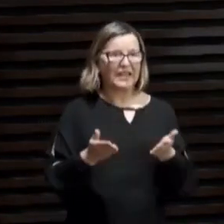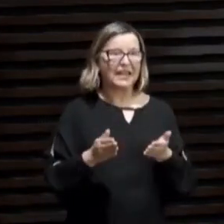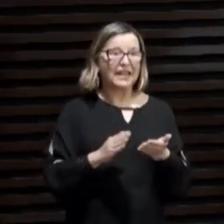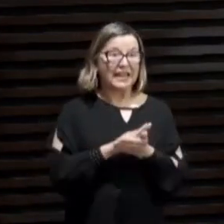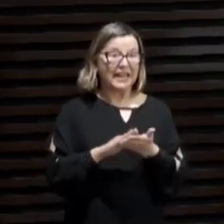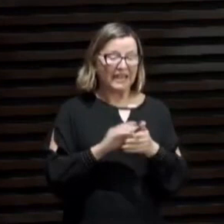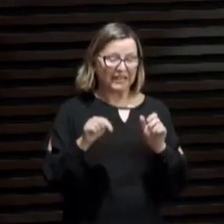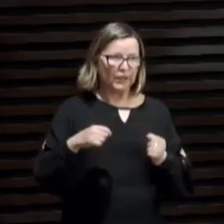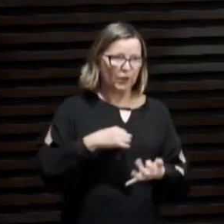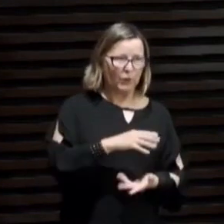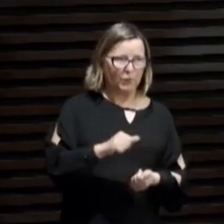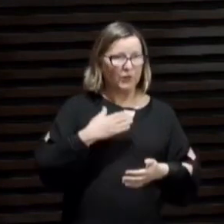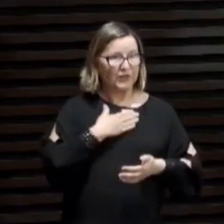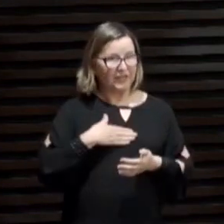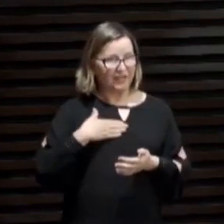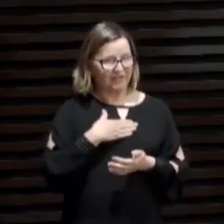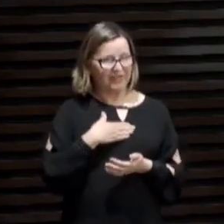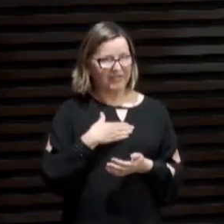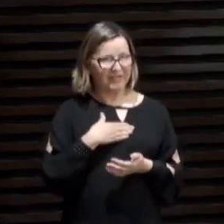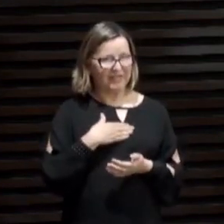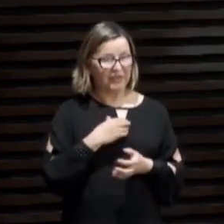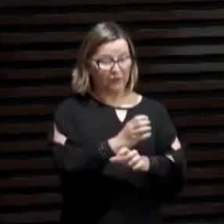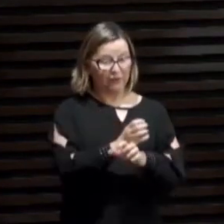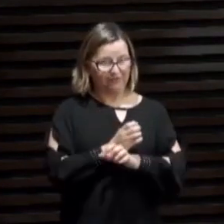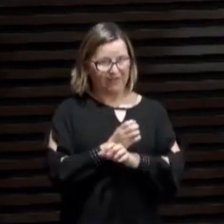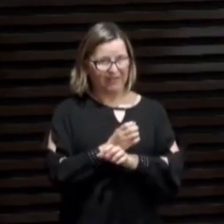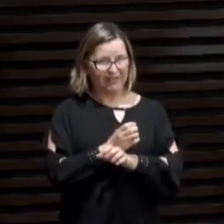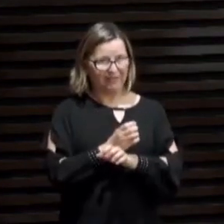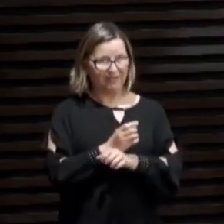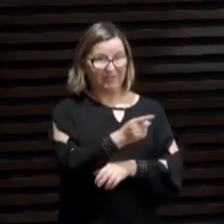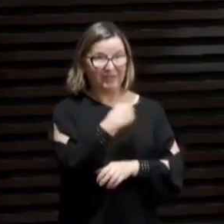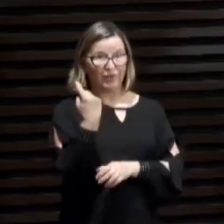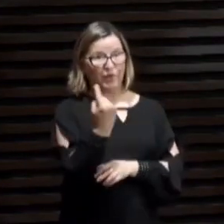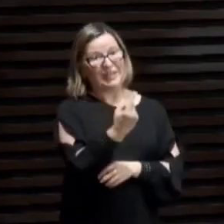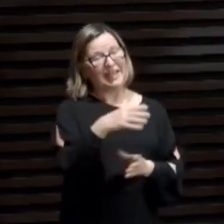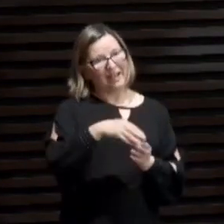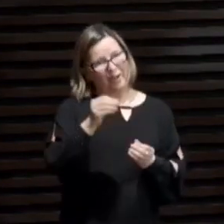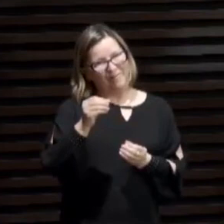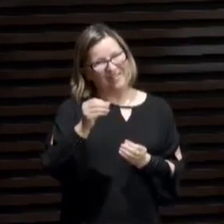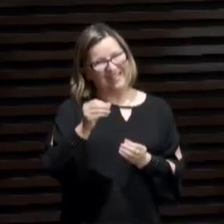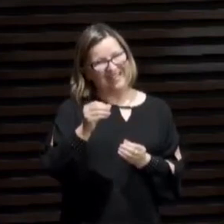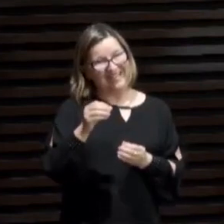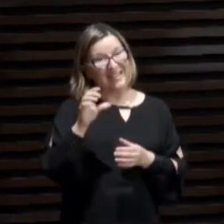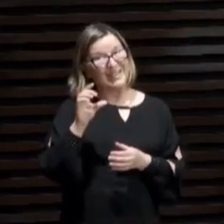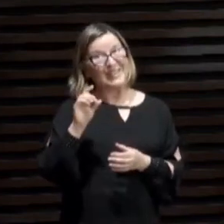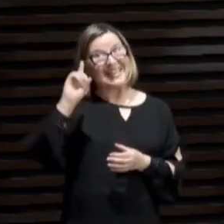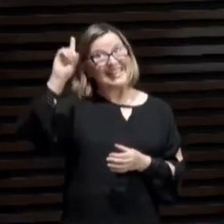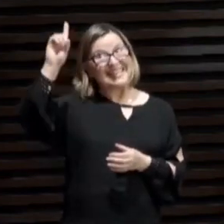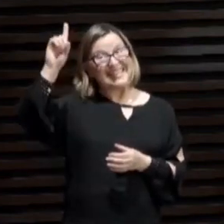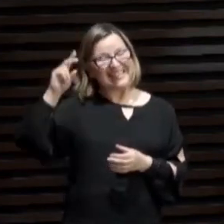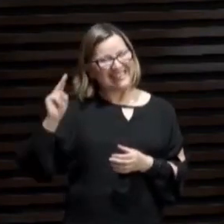nesse mundo vai satisfazer o vazio da sua alma, a não ser um Deus eterno.